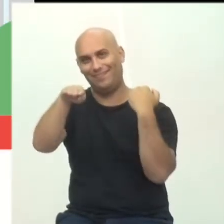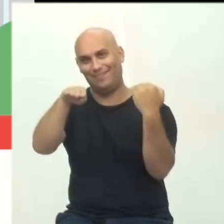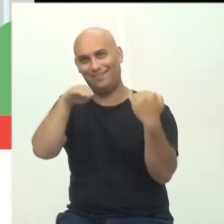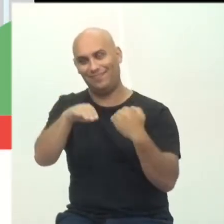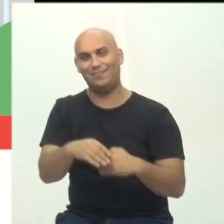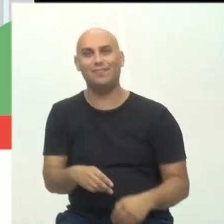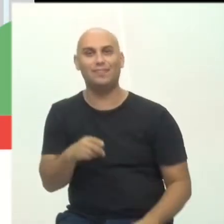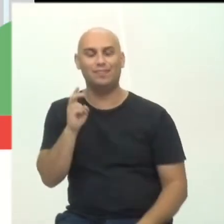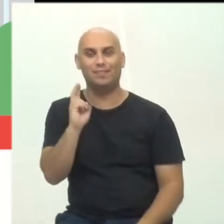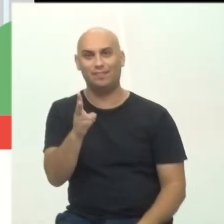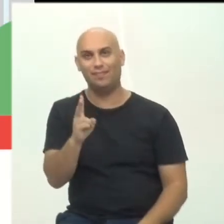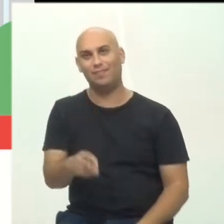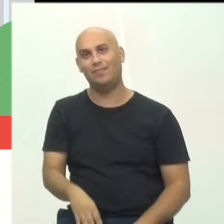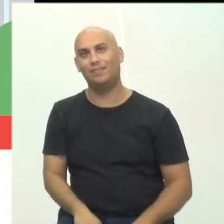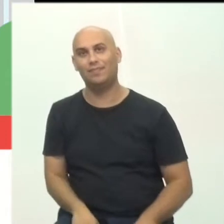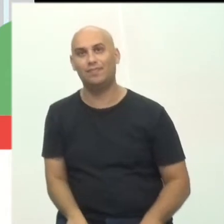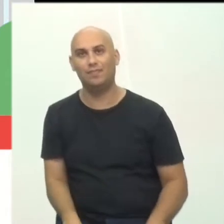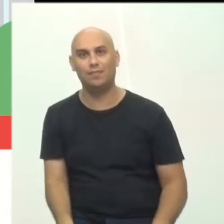Então,